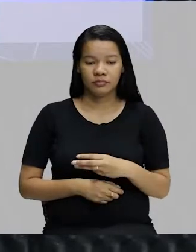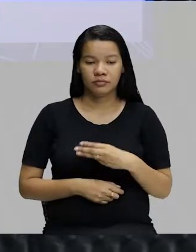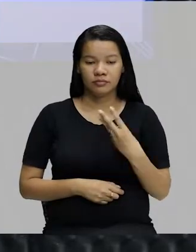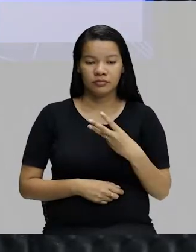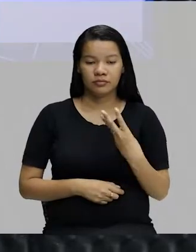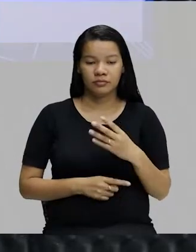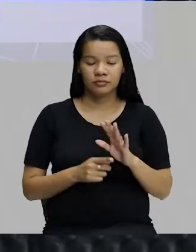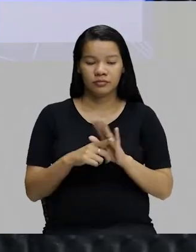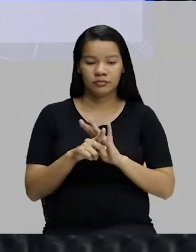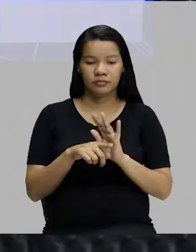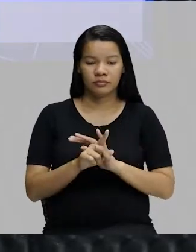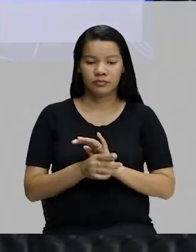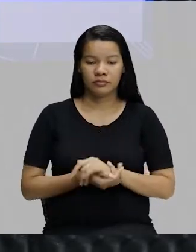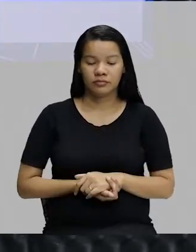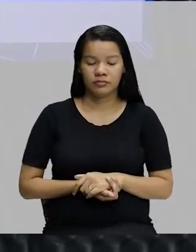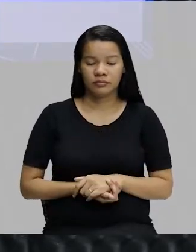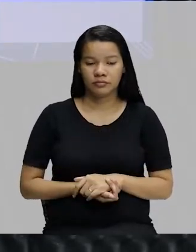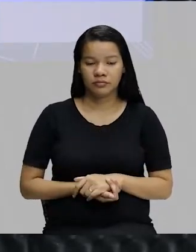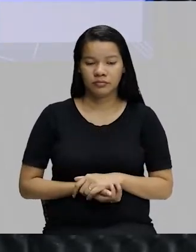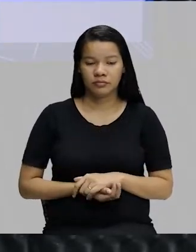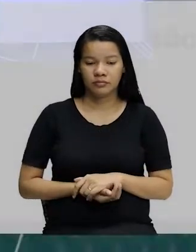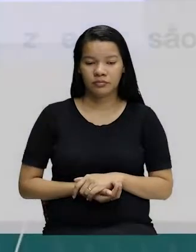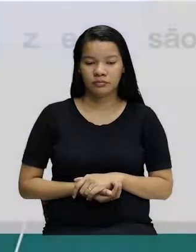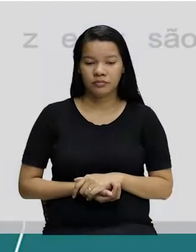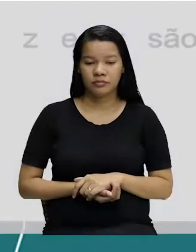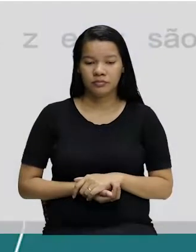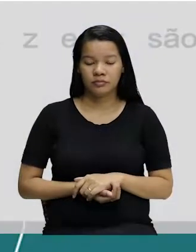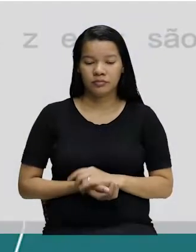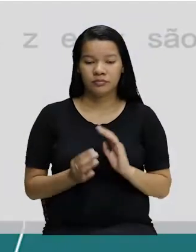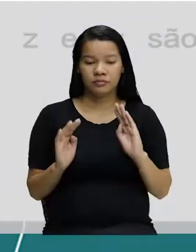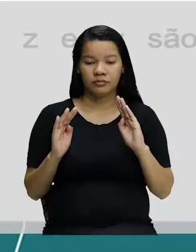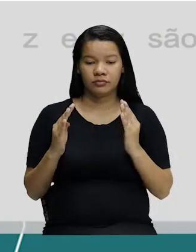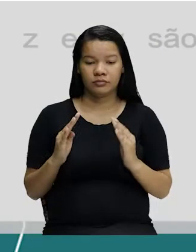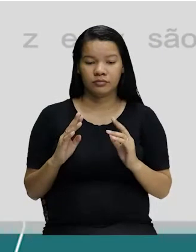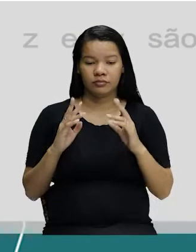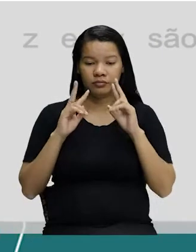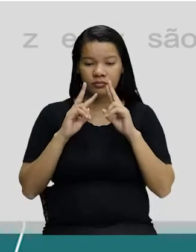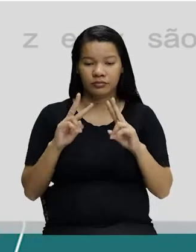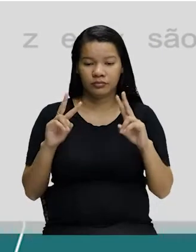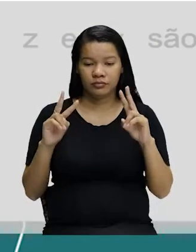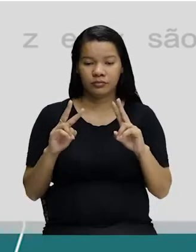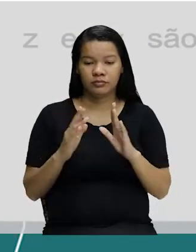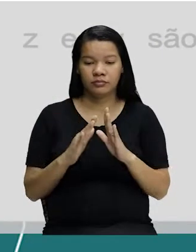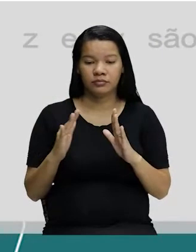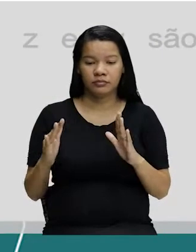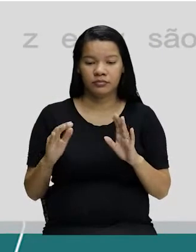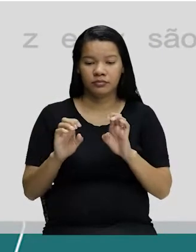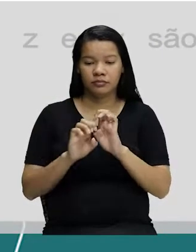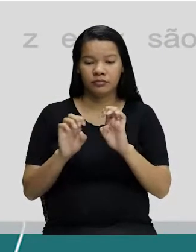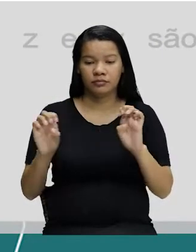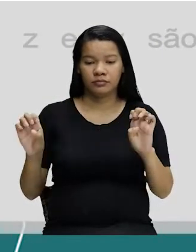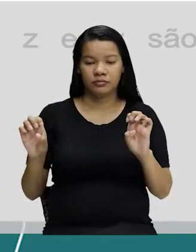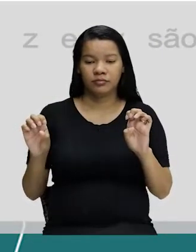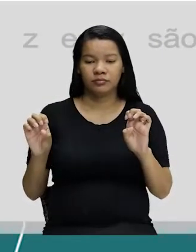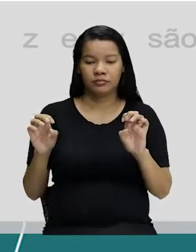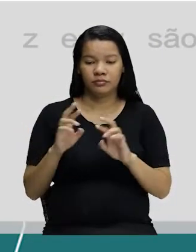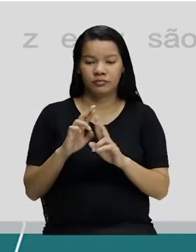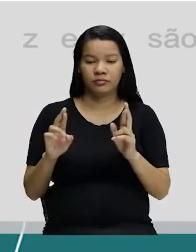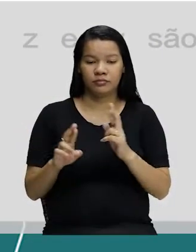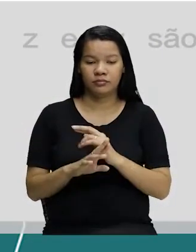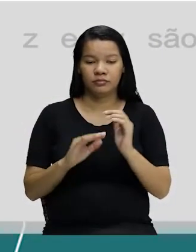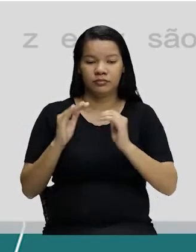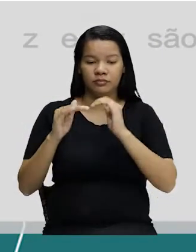Terceira questão. Olha só. Considere as seguintes equações relativas a processos